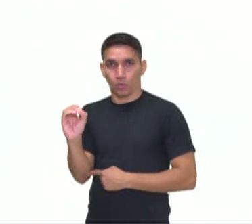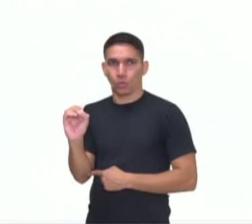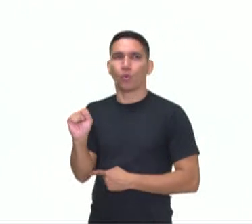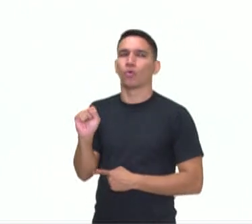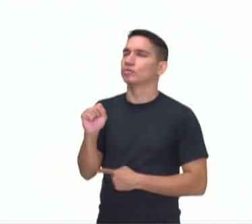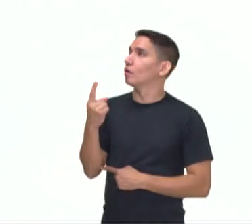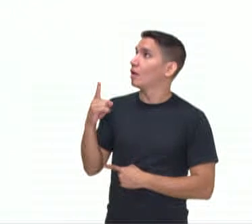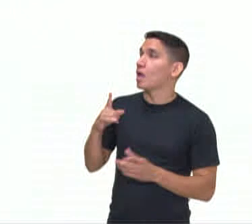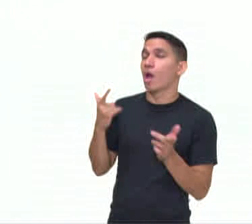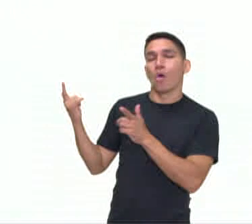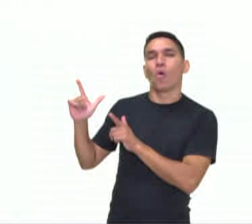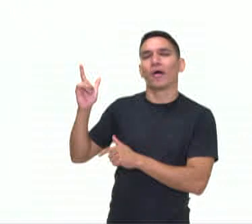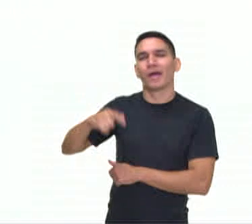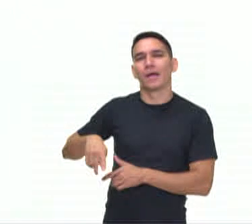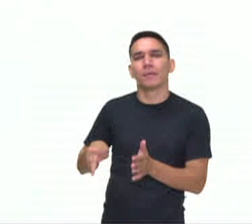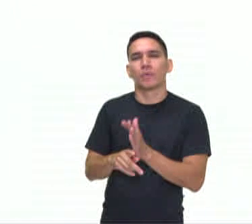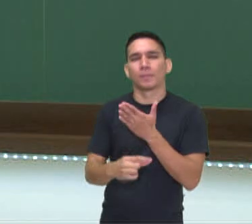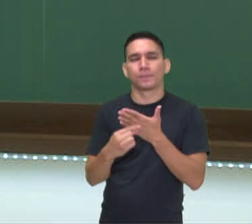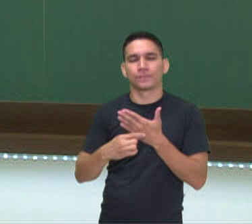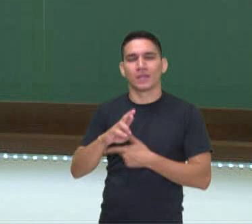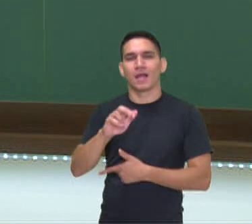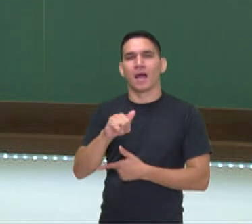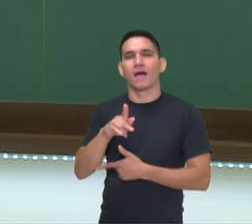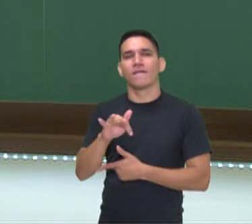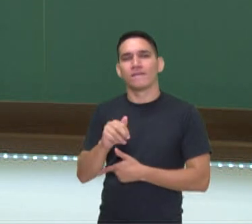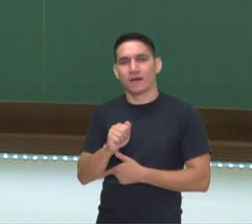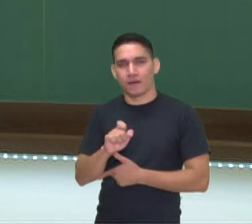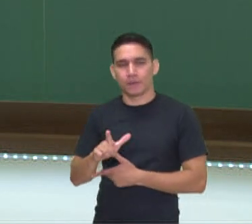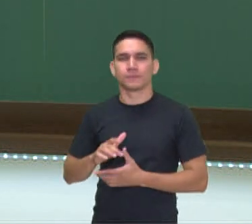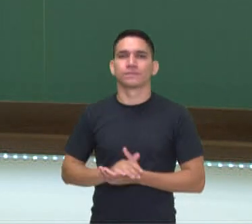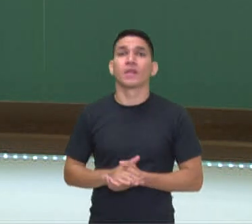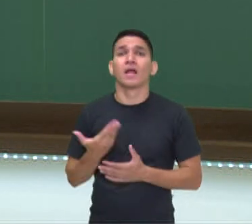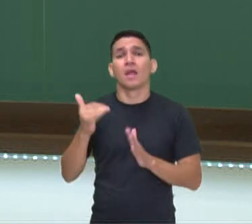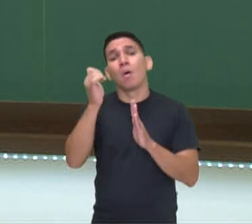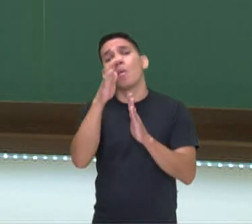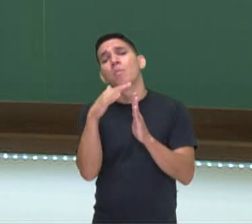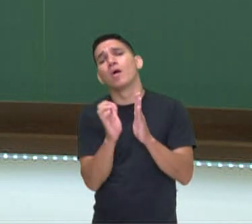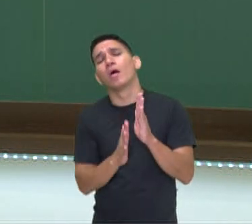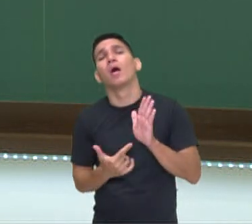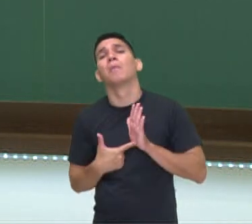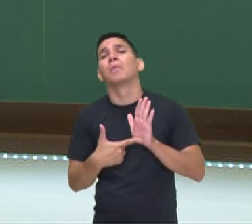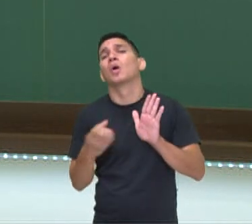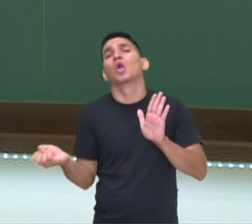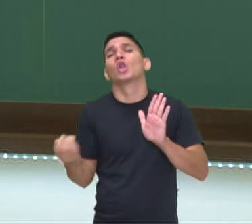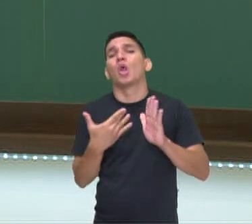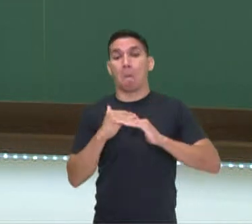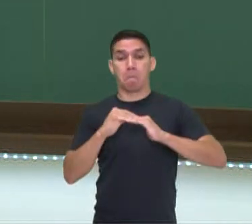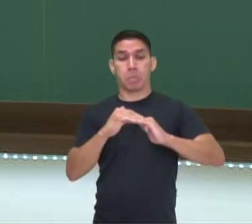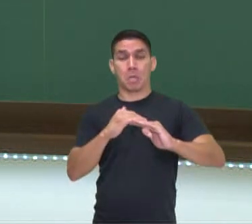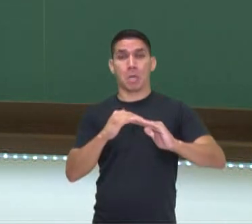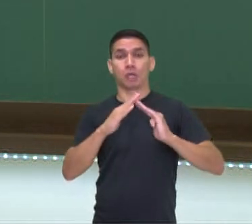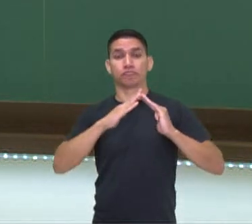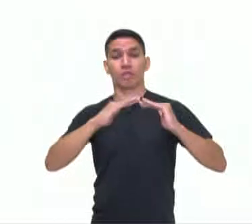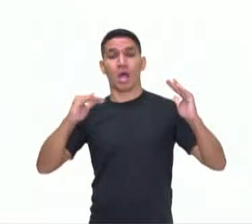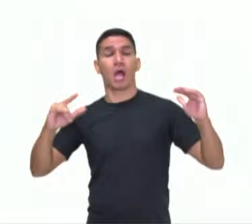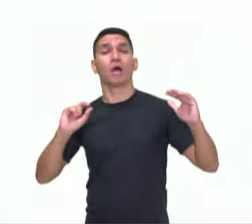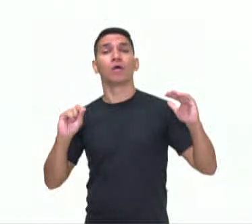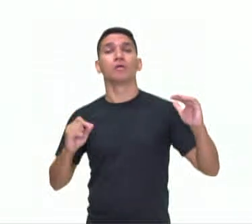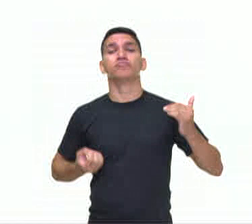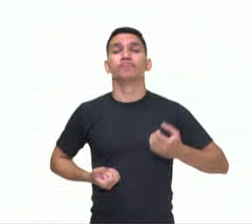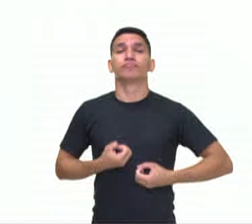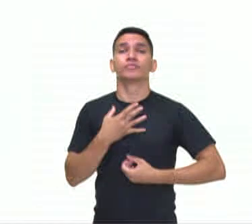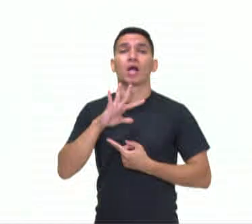do Rafael Sanzio. Então, segunda pergunta, o Barroco representou um novo padrão estético para a produção artística